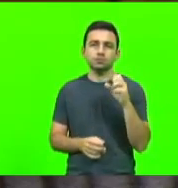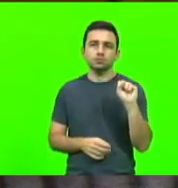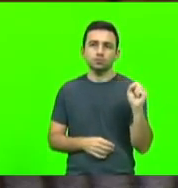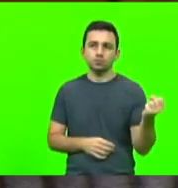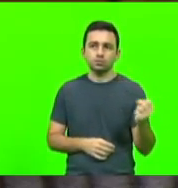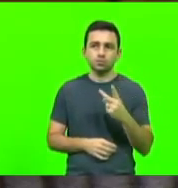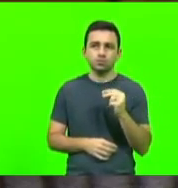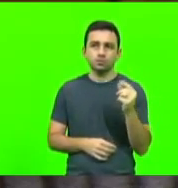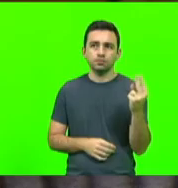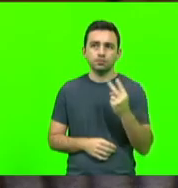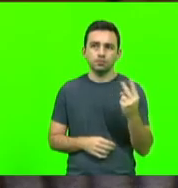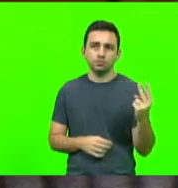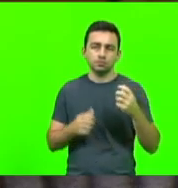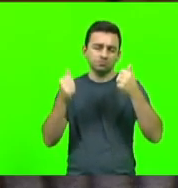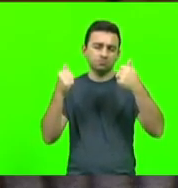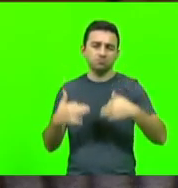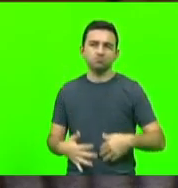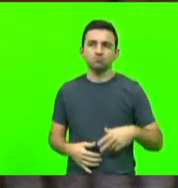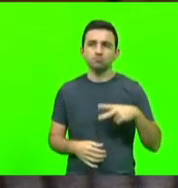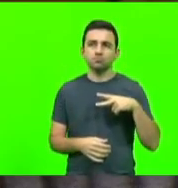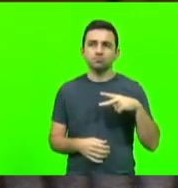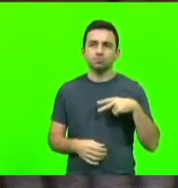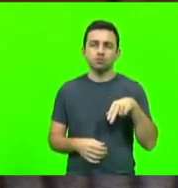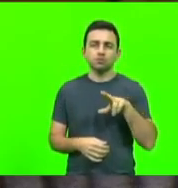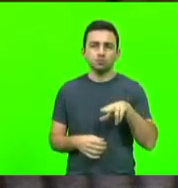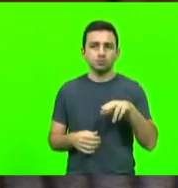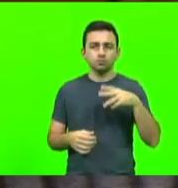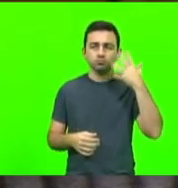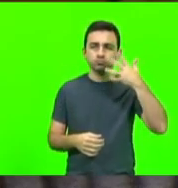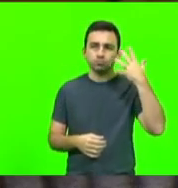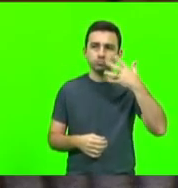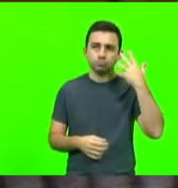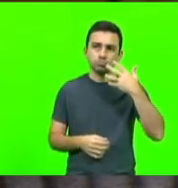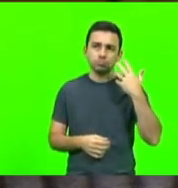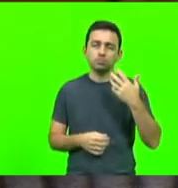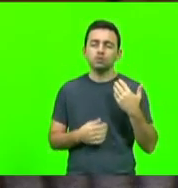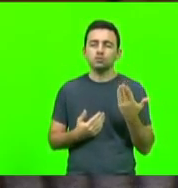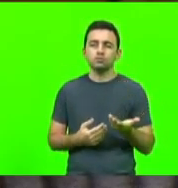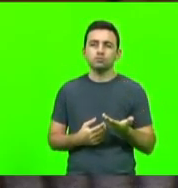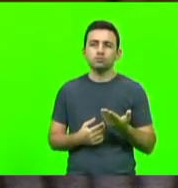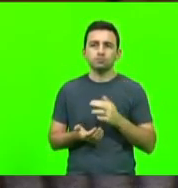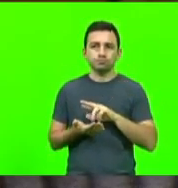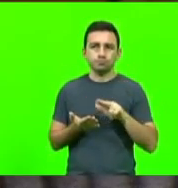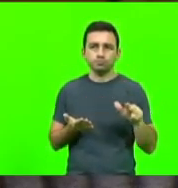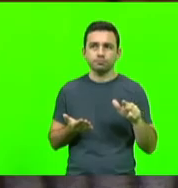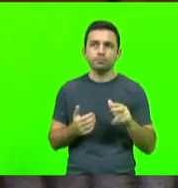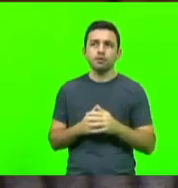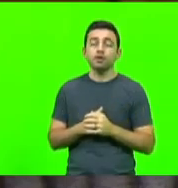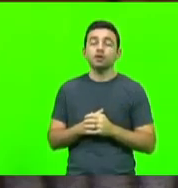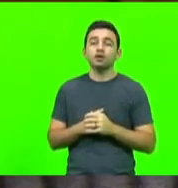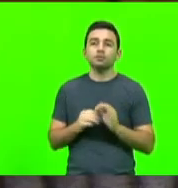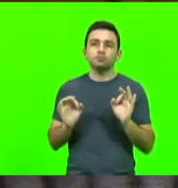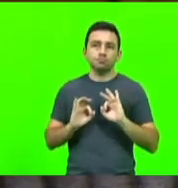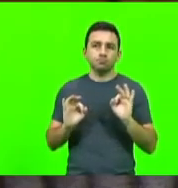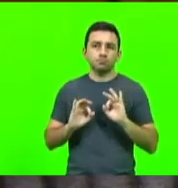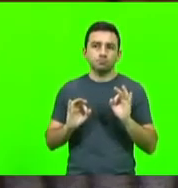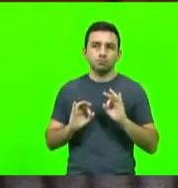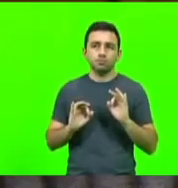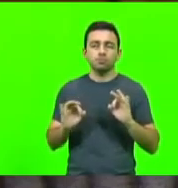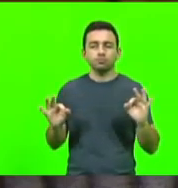114 a 118/2022, explicações pessoais. Fizeram uso da palavra os senhores deputados Maurício Kudlak, Waldemar Weber e Bruno Souza. Nada mais havendo a tratar, e antes de encerrar